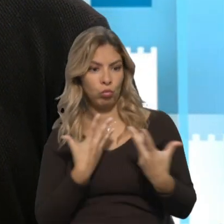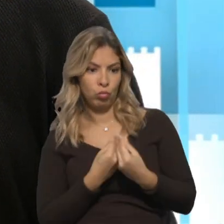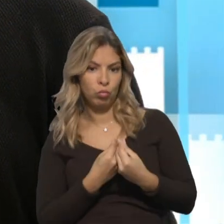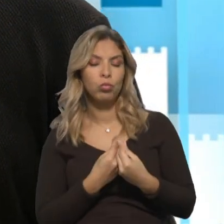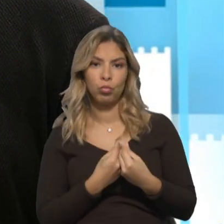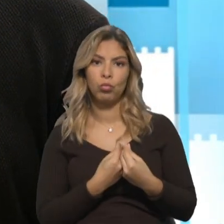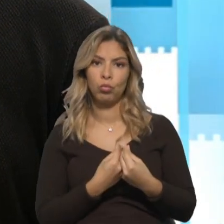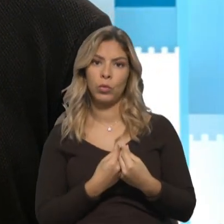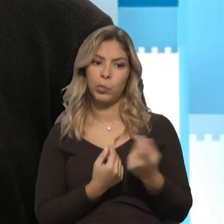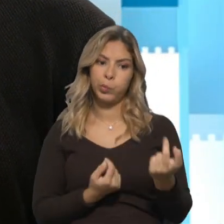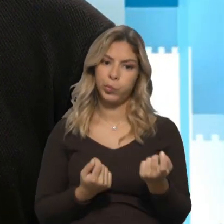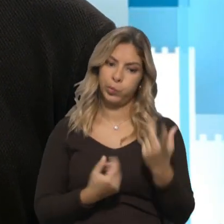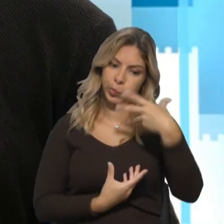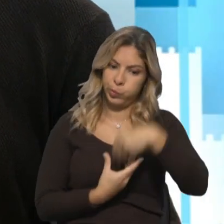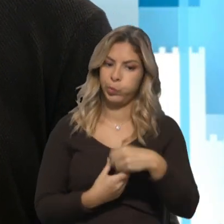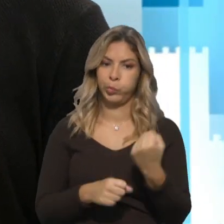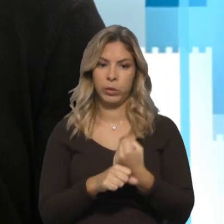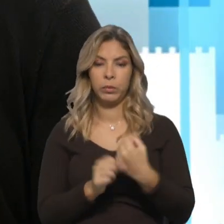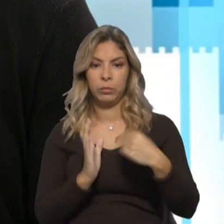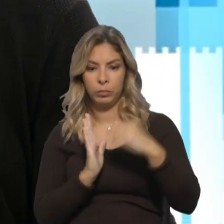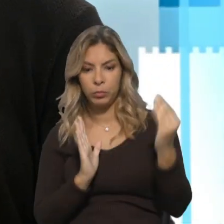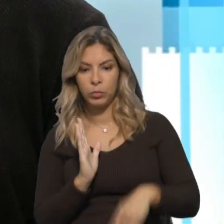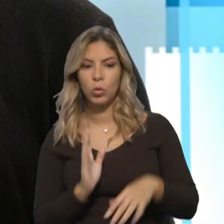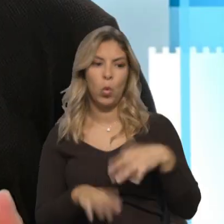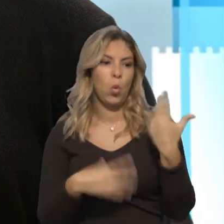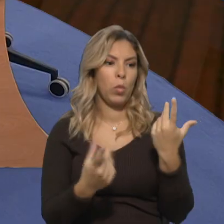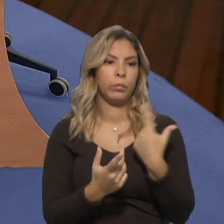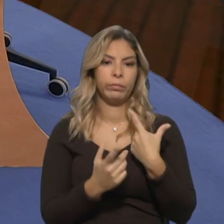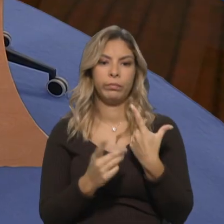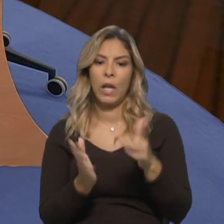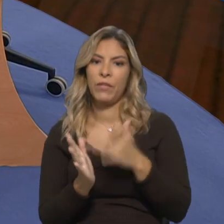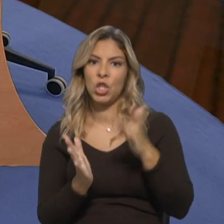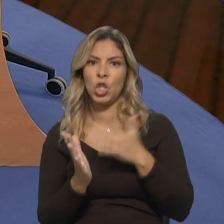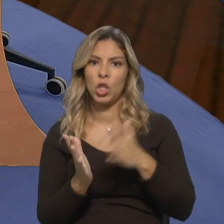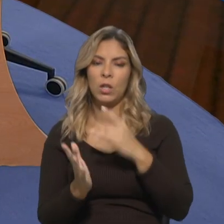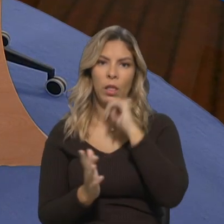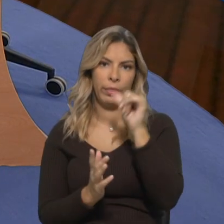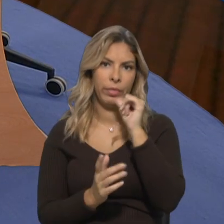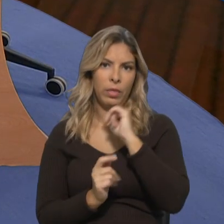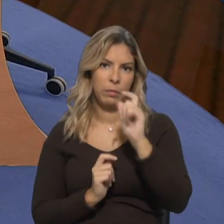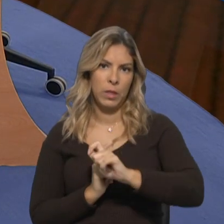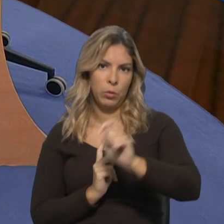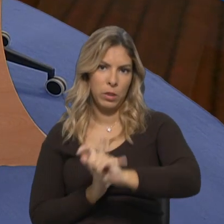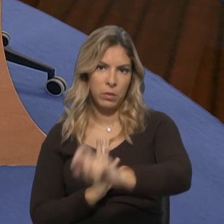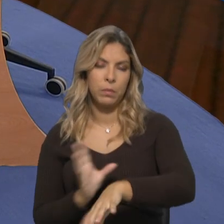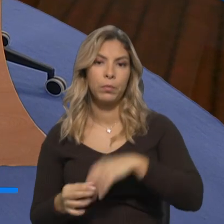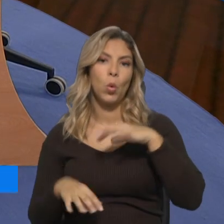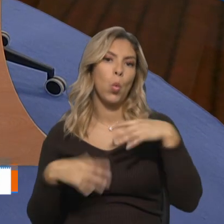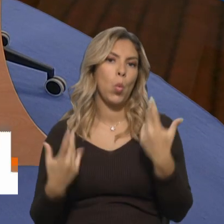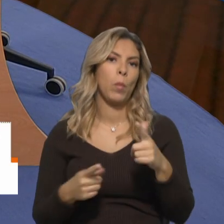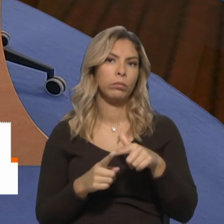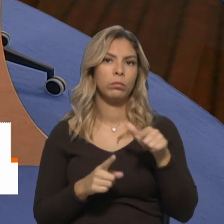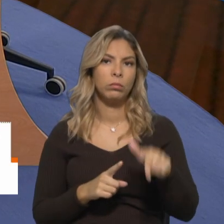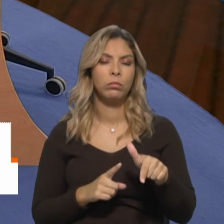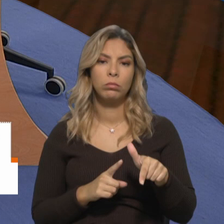benfeitores. Gente que, por exemplo, assina a revista, compra um calendário, difunde um bocadinho a nossa mensagem e a nossa presença, quer em Portugal,